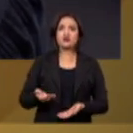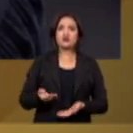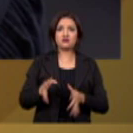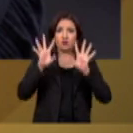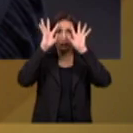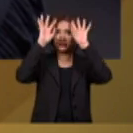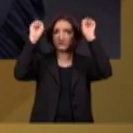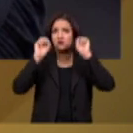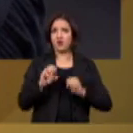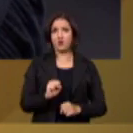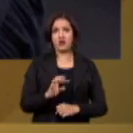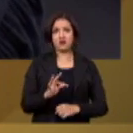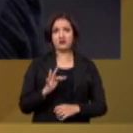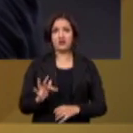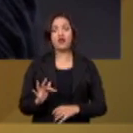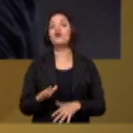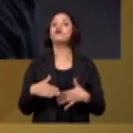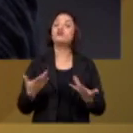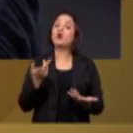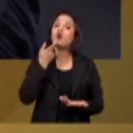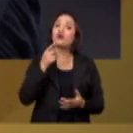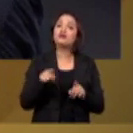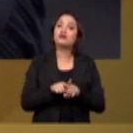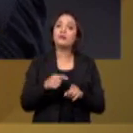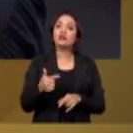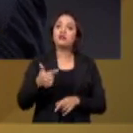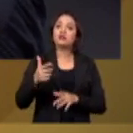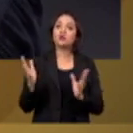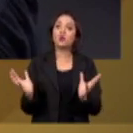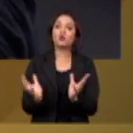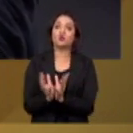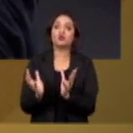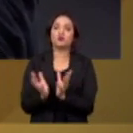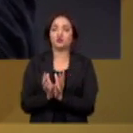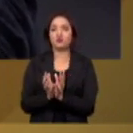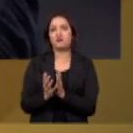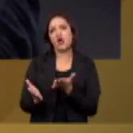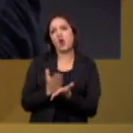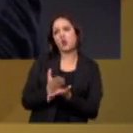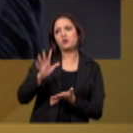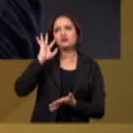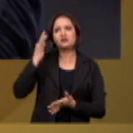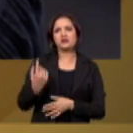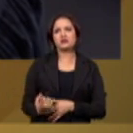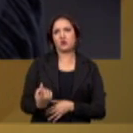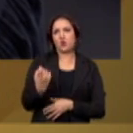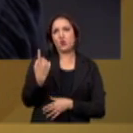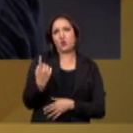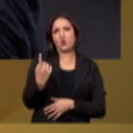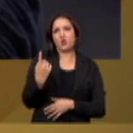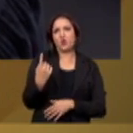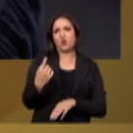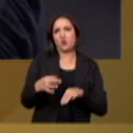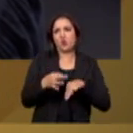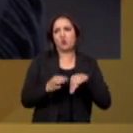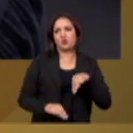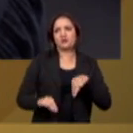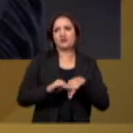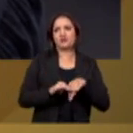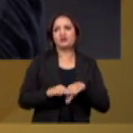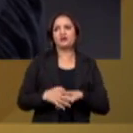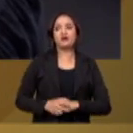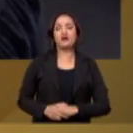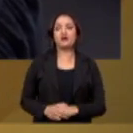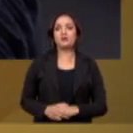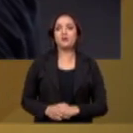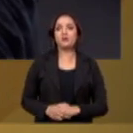comece por um precedente da segunda turma e depois alguns monocráticos os a segunda turma é